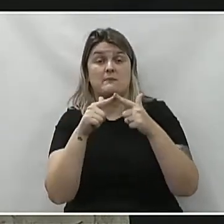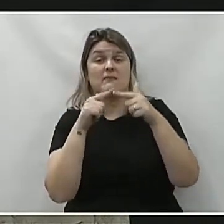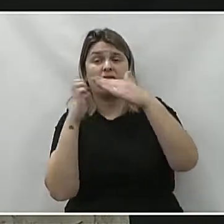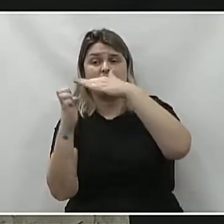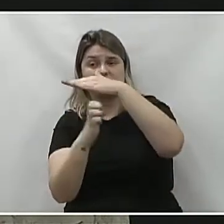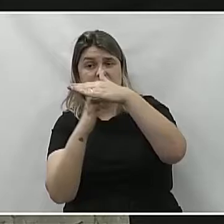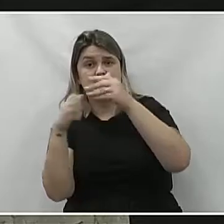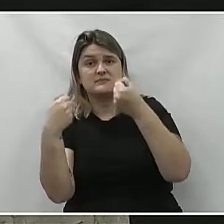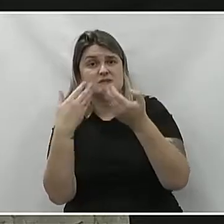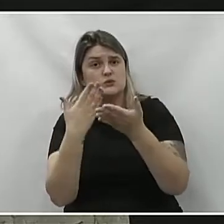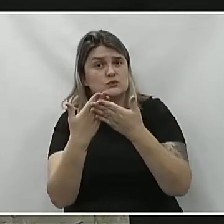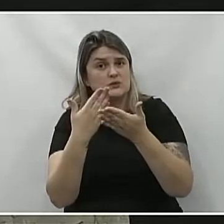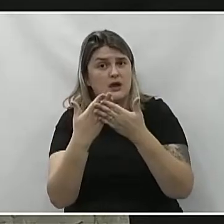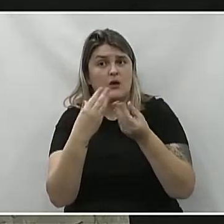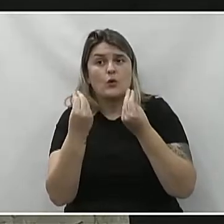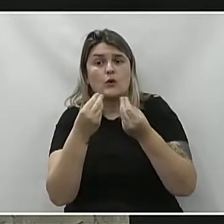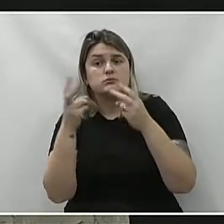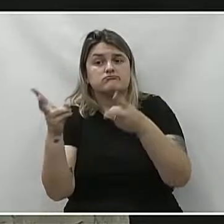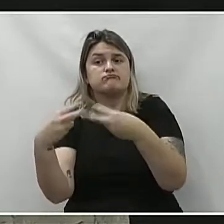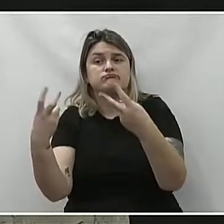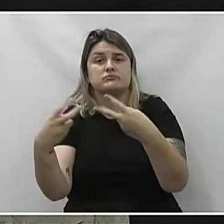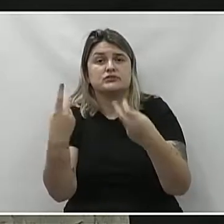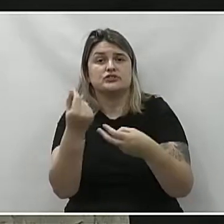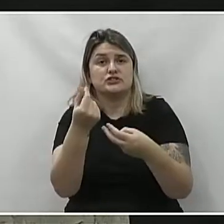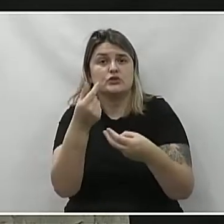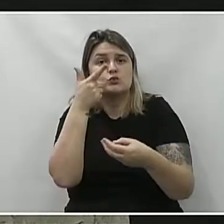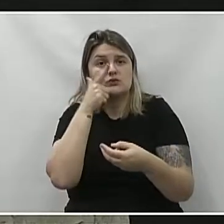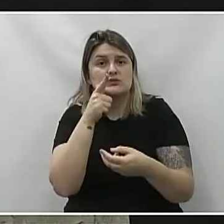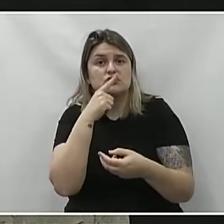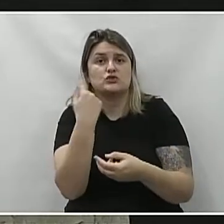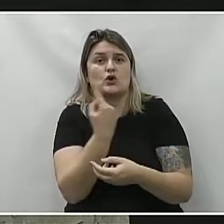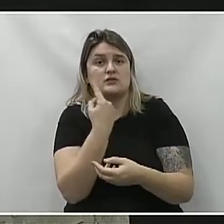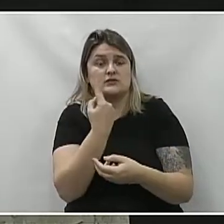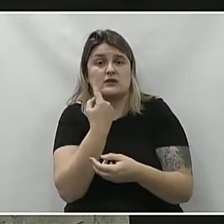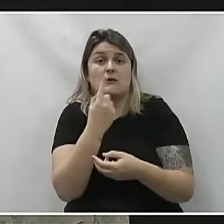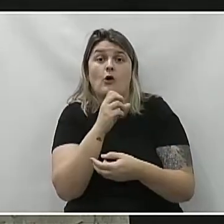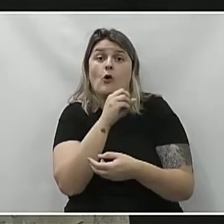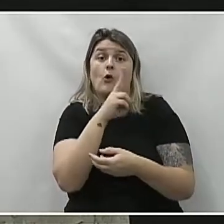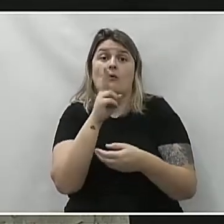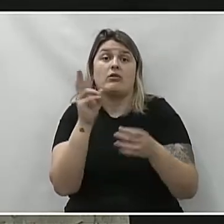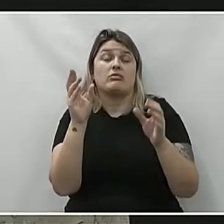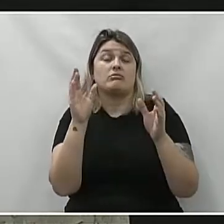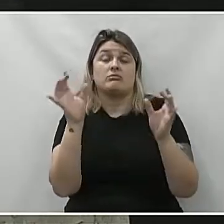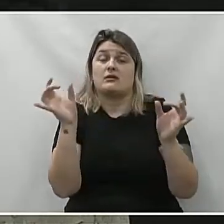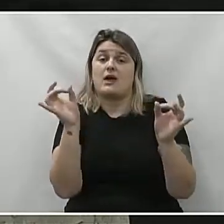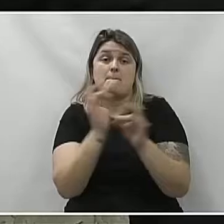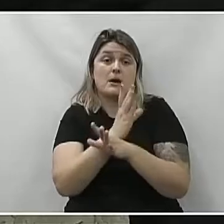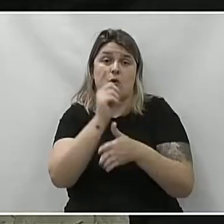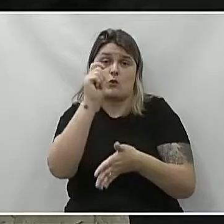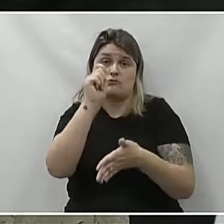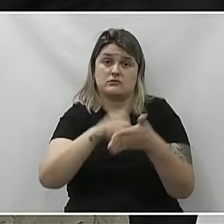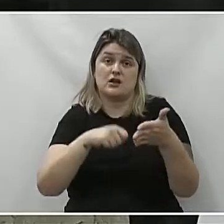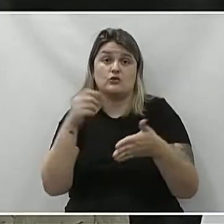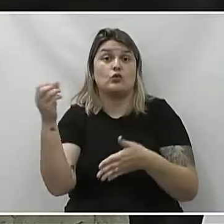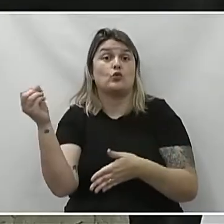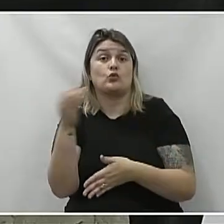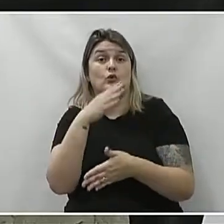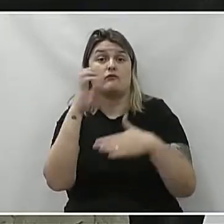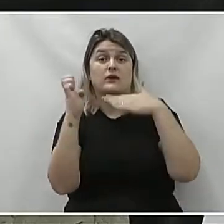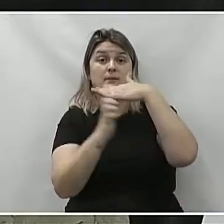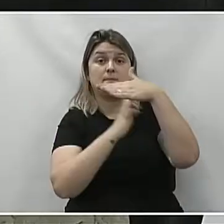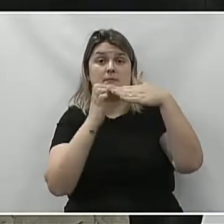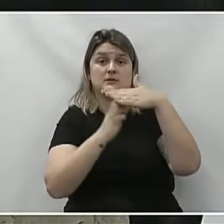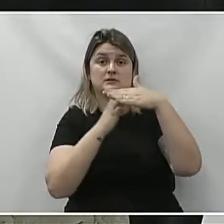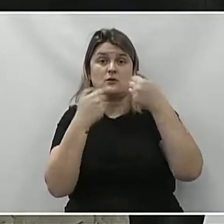um meio dela arrecadar recursos para ela se manter. Ou, quando terminar esse contrato, vir uma outra empresa aí que venha com